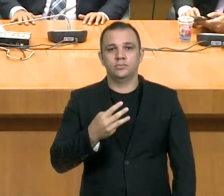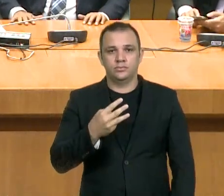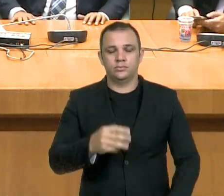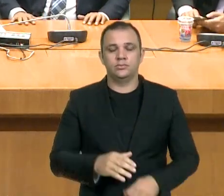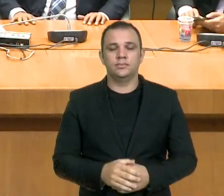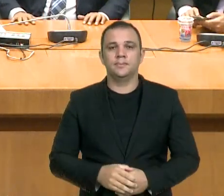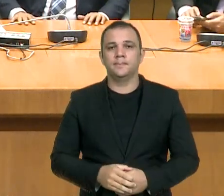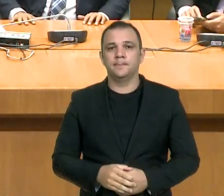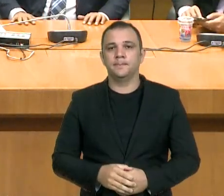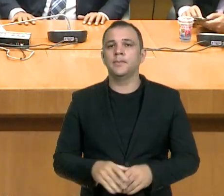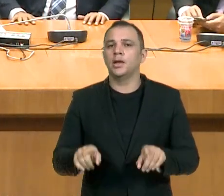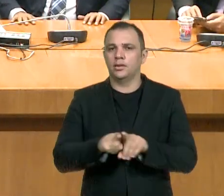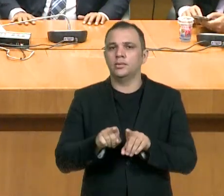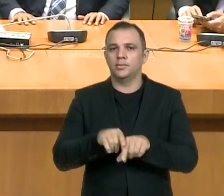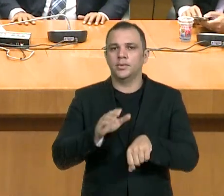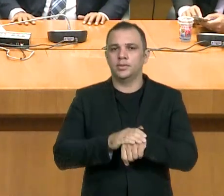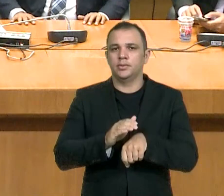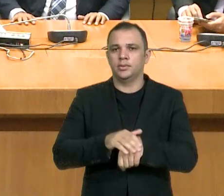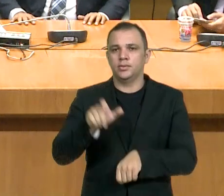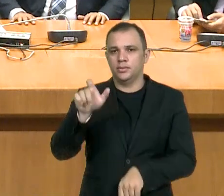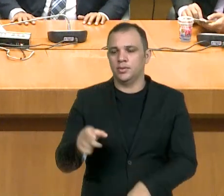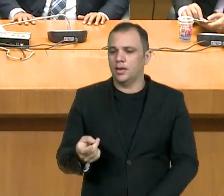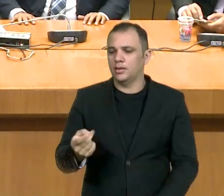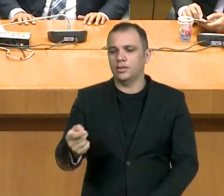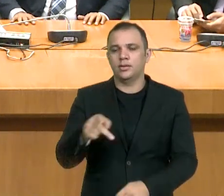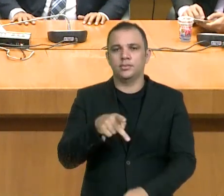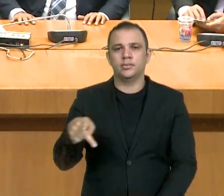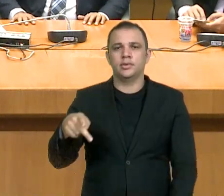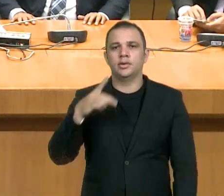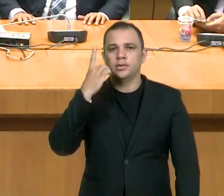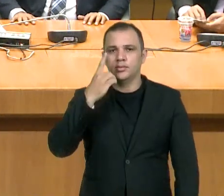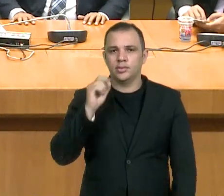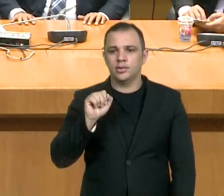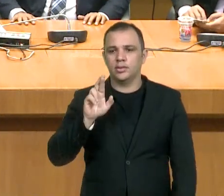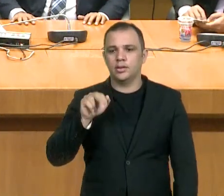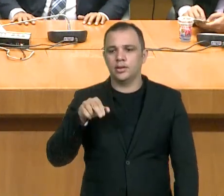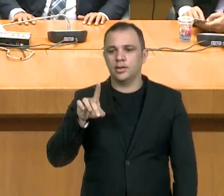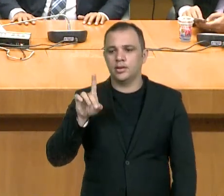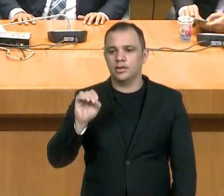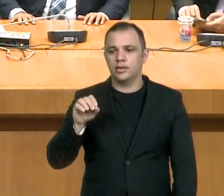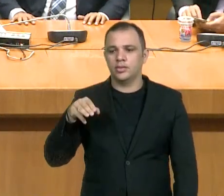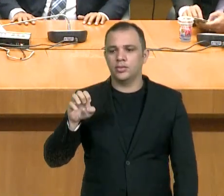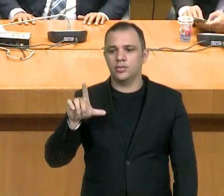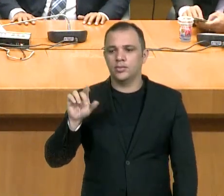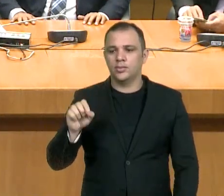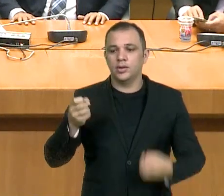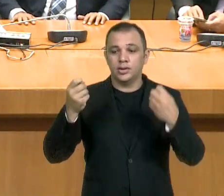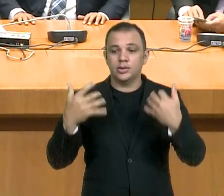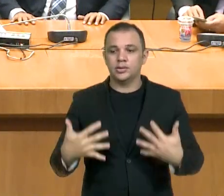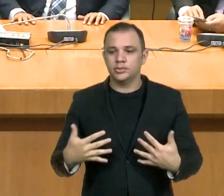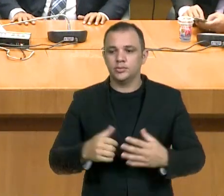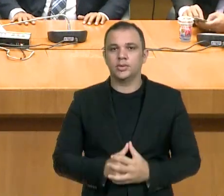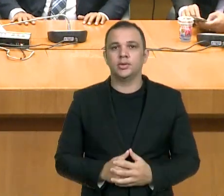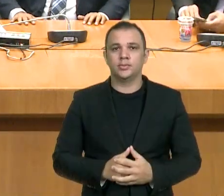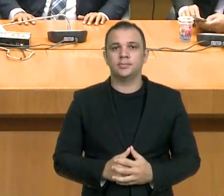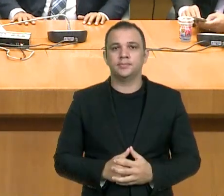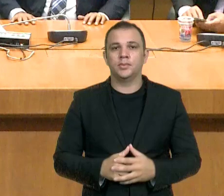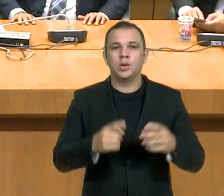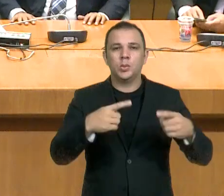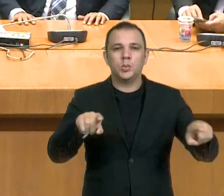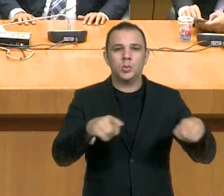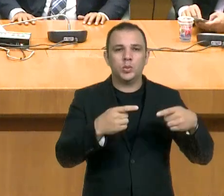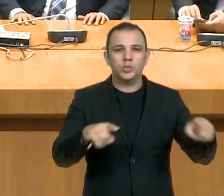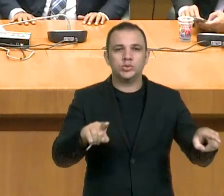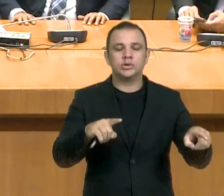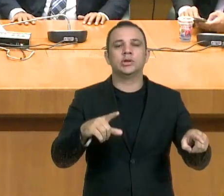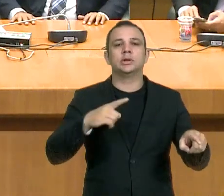066/2023, também de autoria do nosso sempre presidente, deputado Arnaldo Melo, que dispõe sobre a proibição de execução de músicas com letras